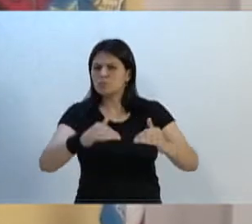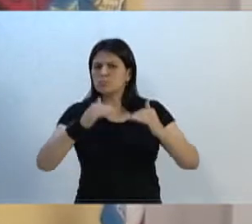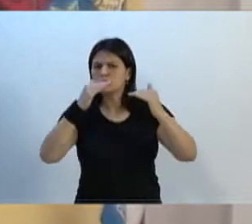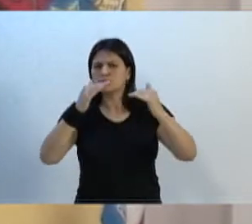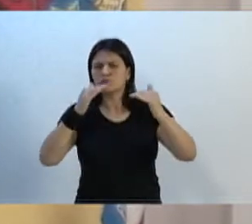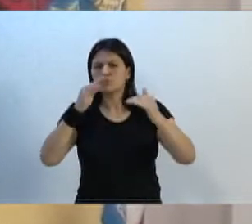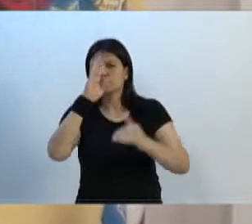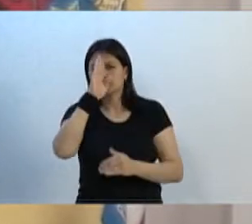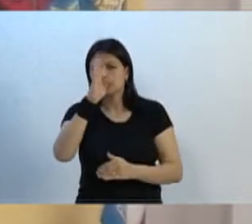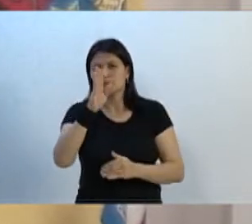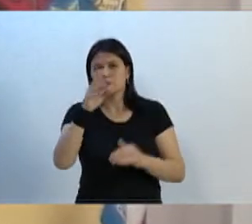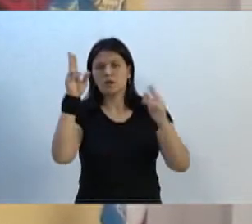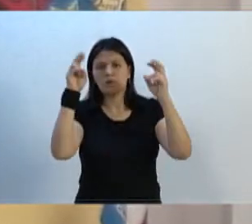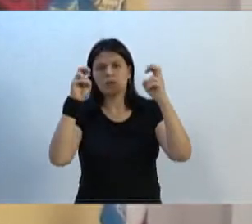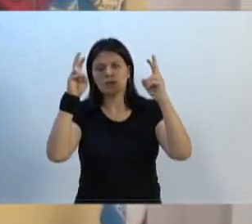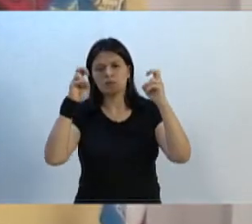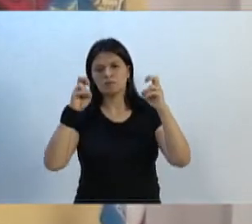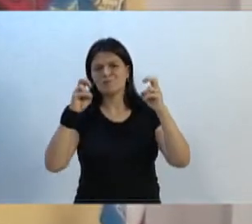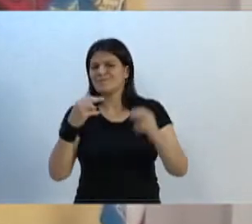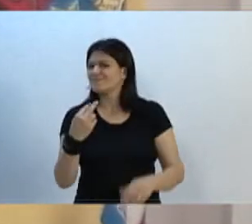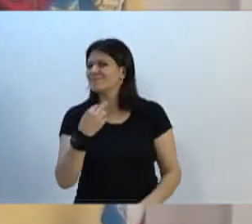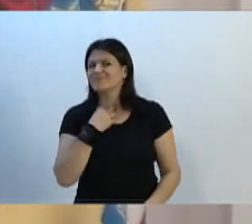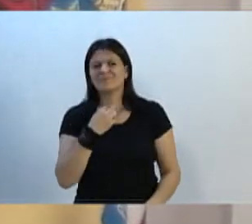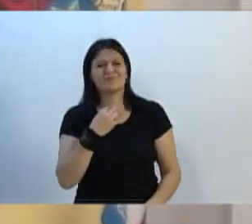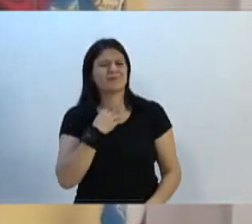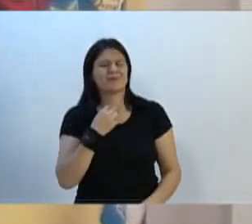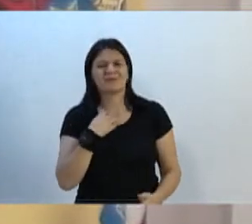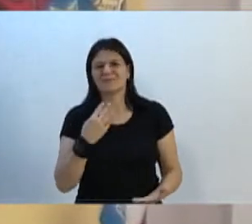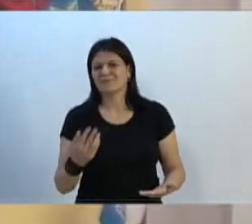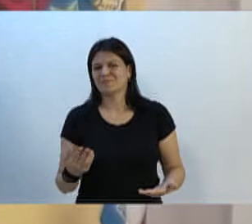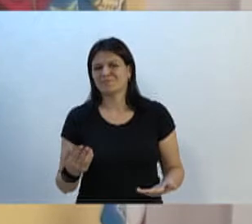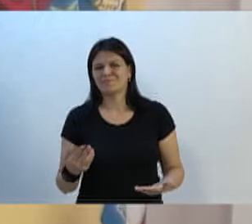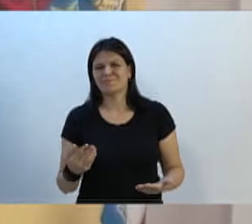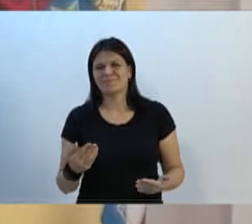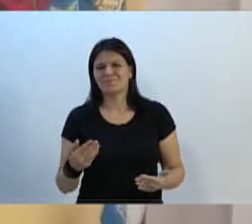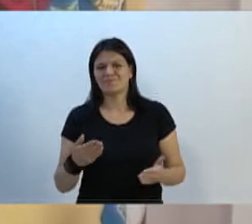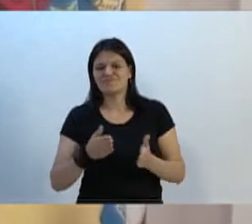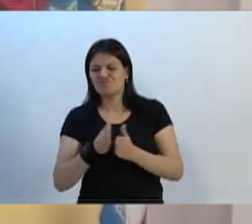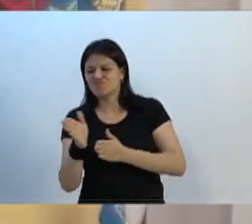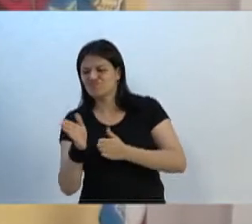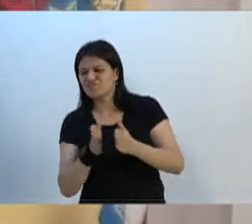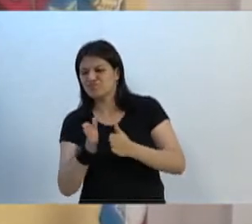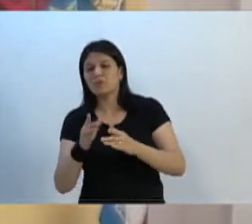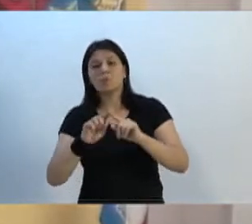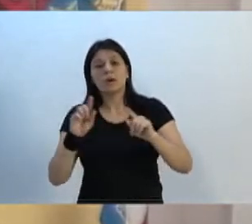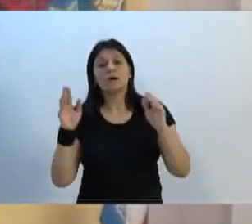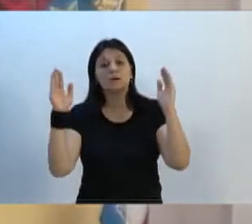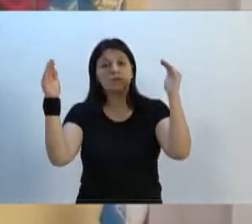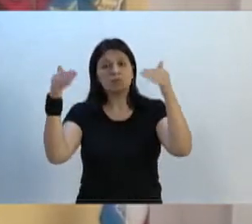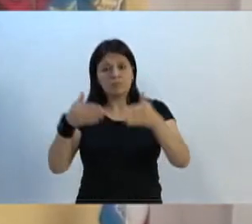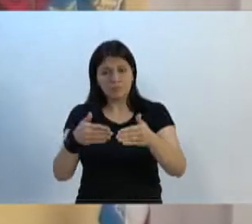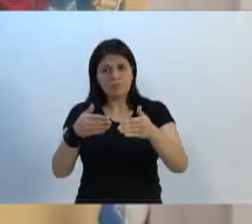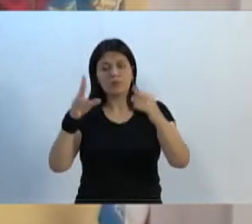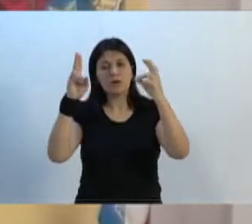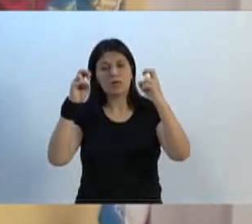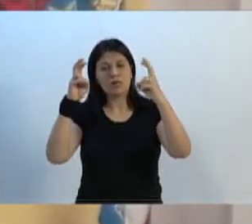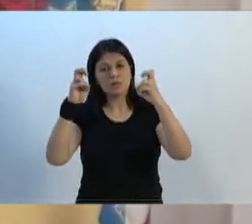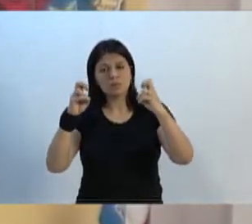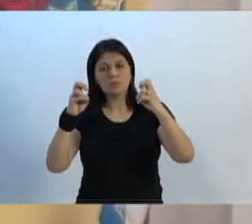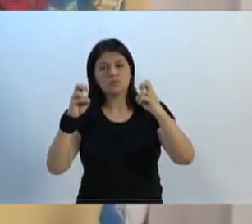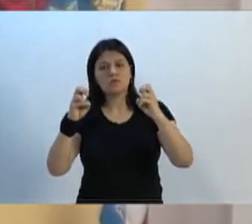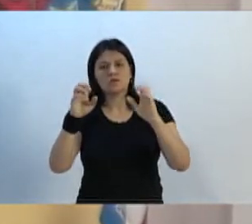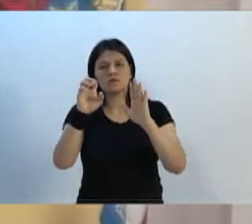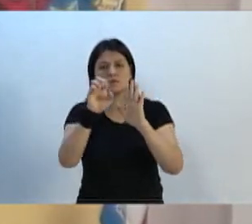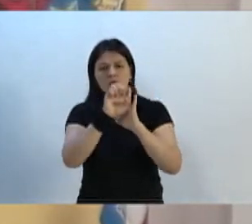chave dessa audiência pública nós não podemos nos desfocado que realmente é o assunto chave que é a estrutura das